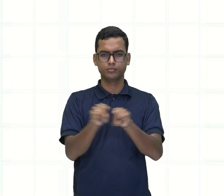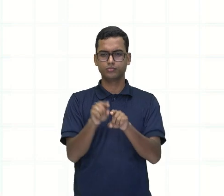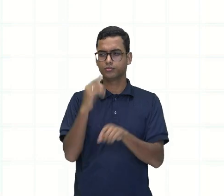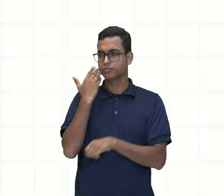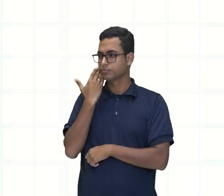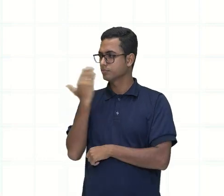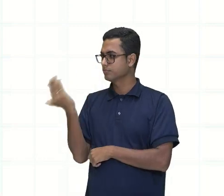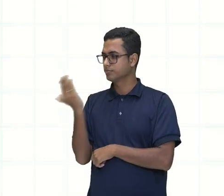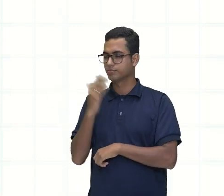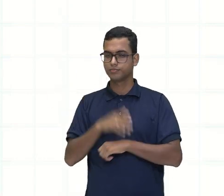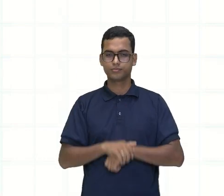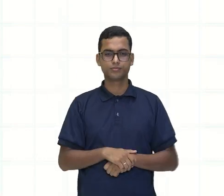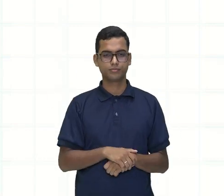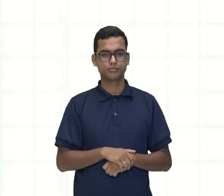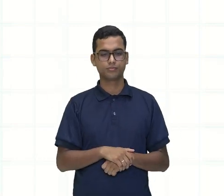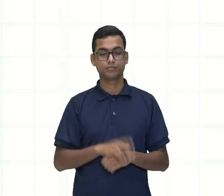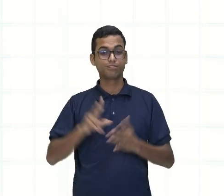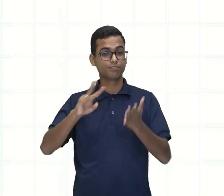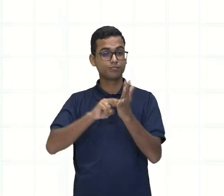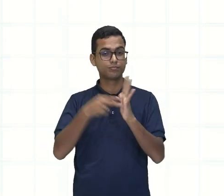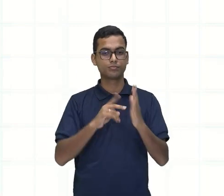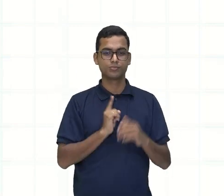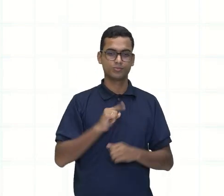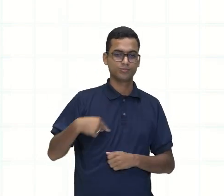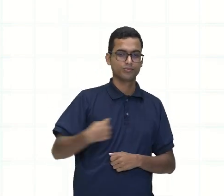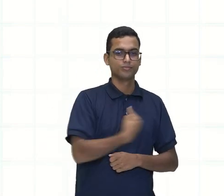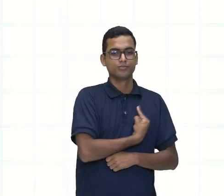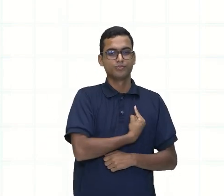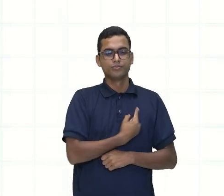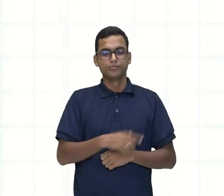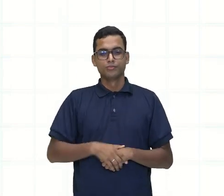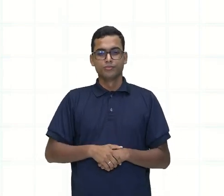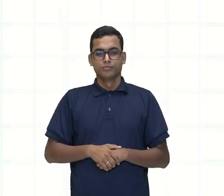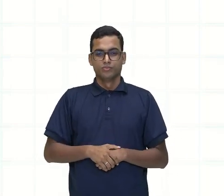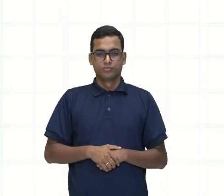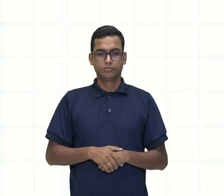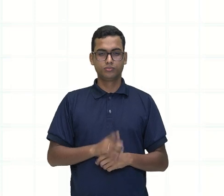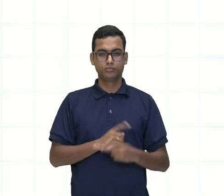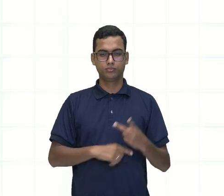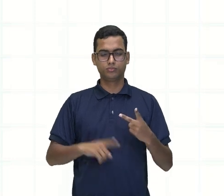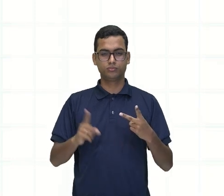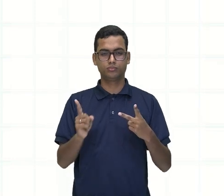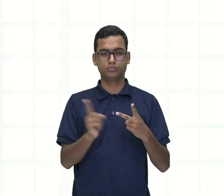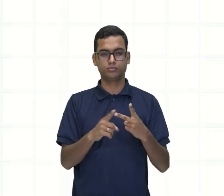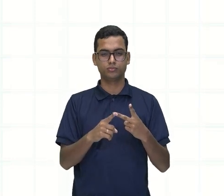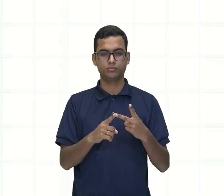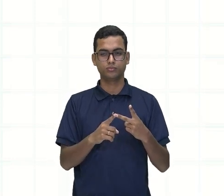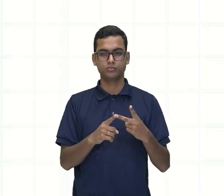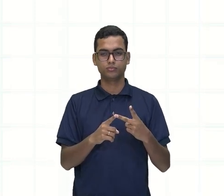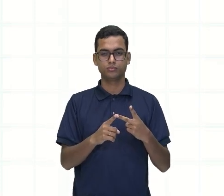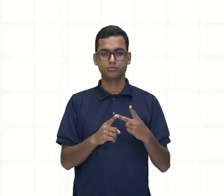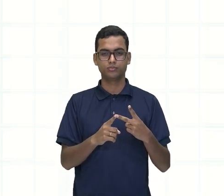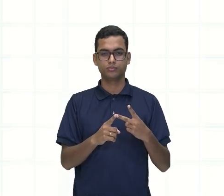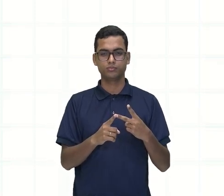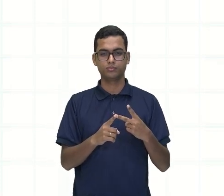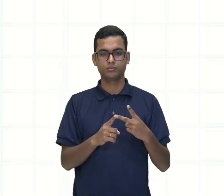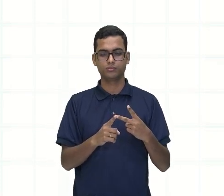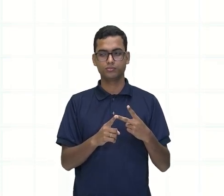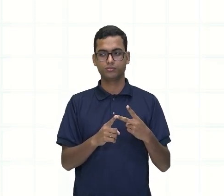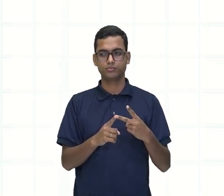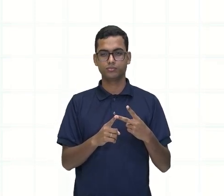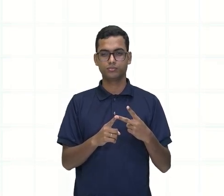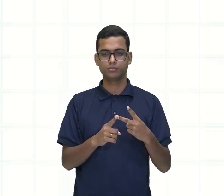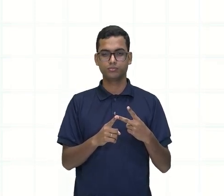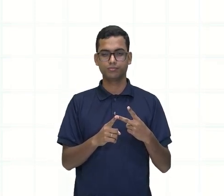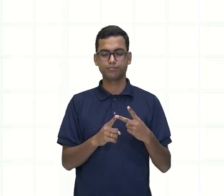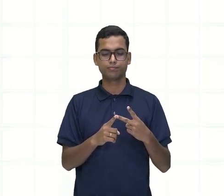né? Nos, ok? Ele nos convocou, ok? Então, esse as